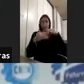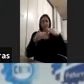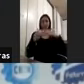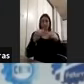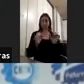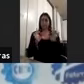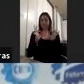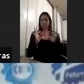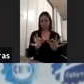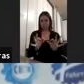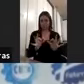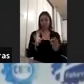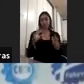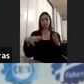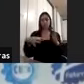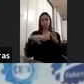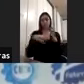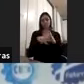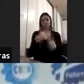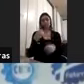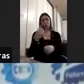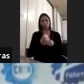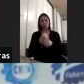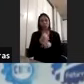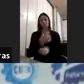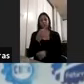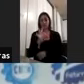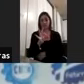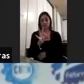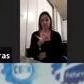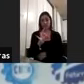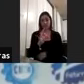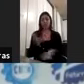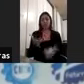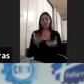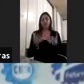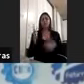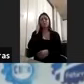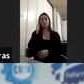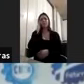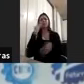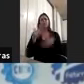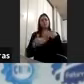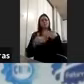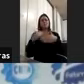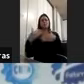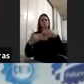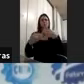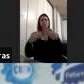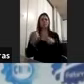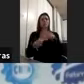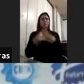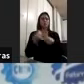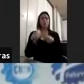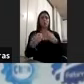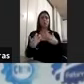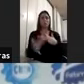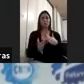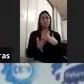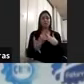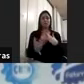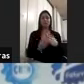lesão, de estar machucado dentro da empresa. Nesse processo todo antes, como que é a empresa em relação a